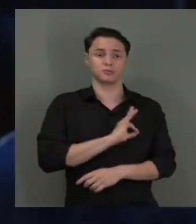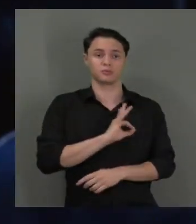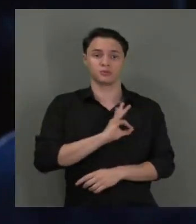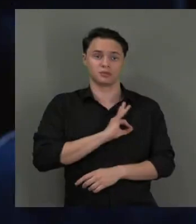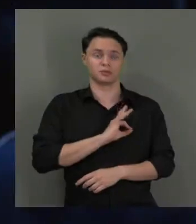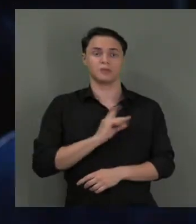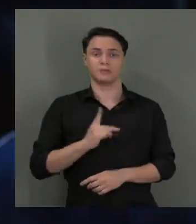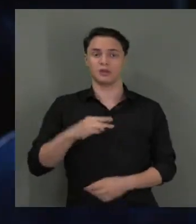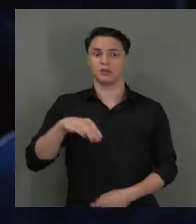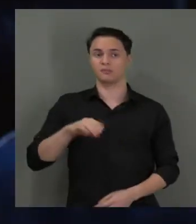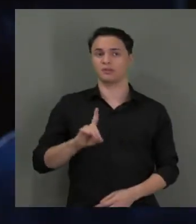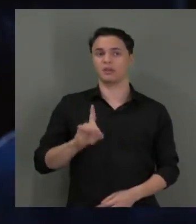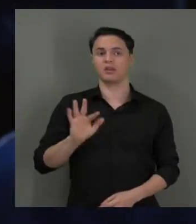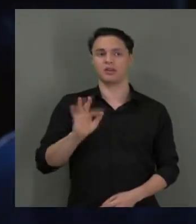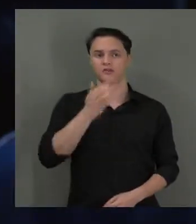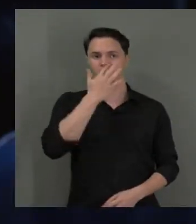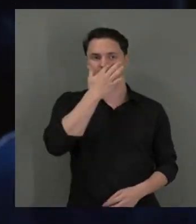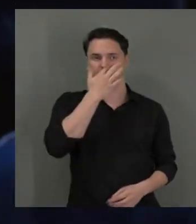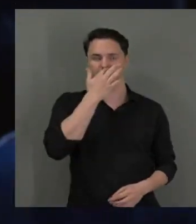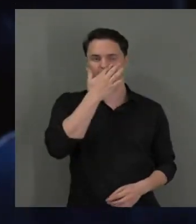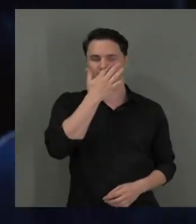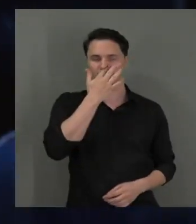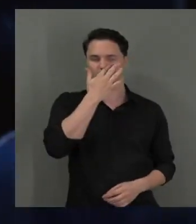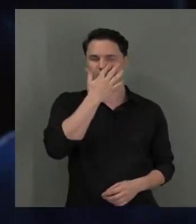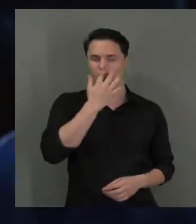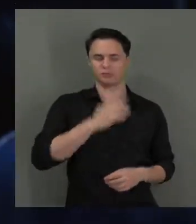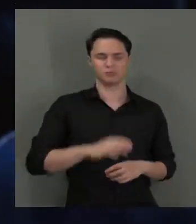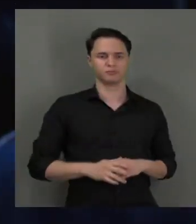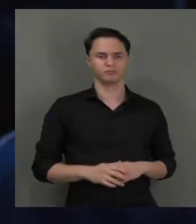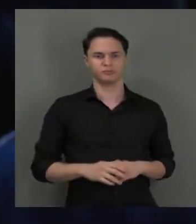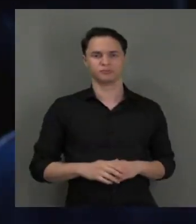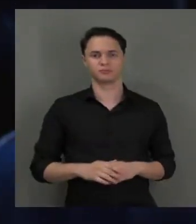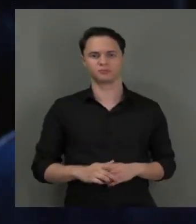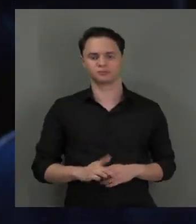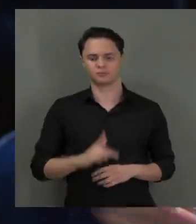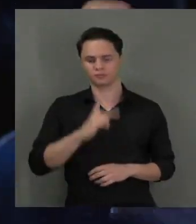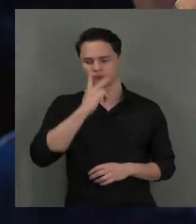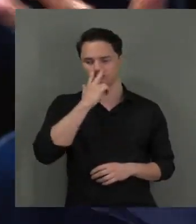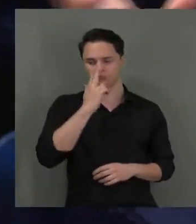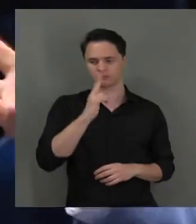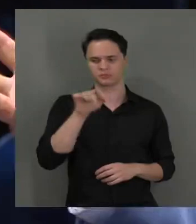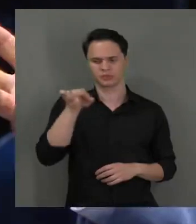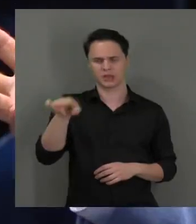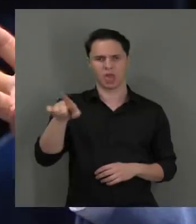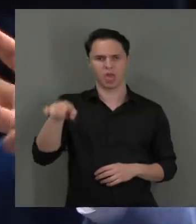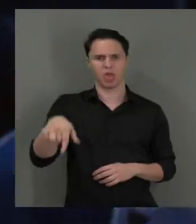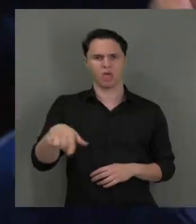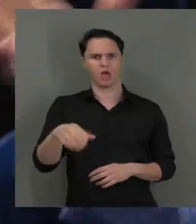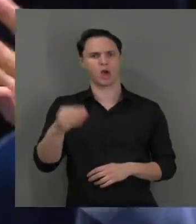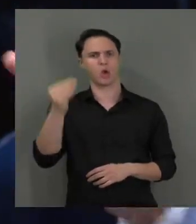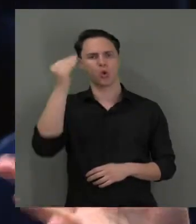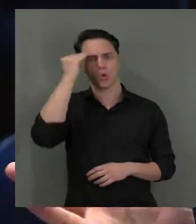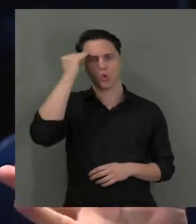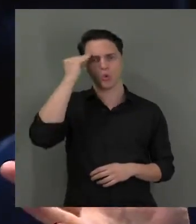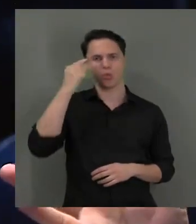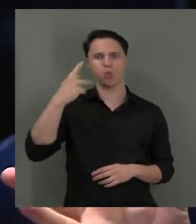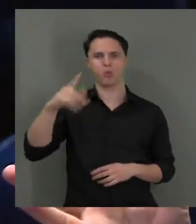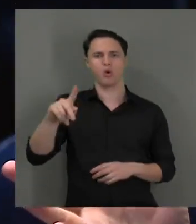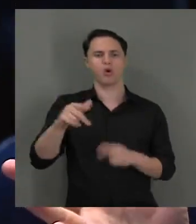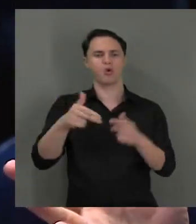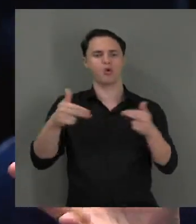Militar do Distrito Federal, como se fosse ela a grande responsável por tudo que